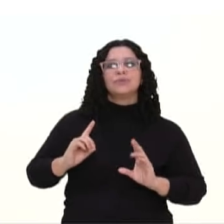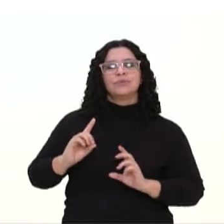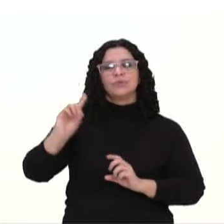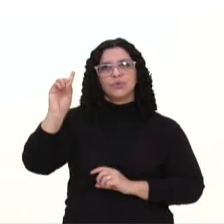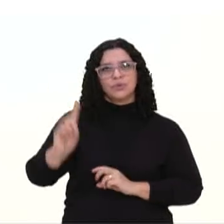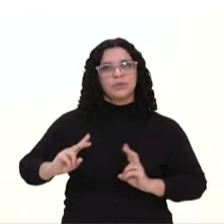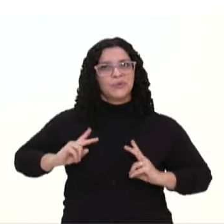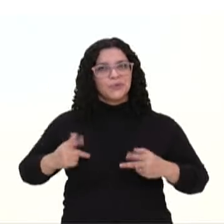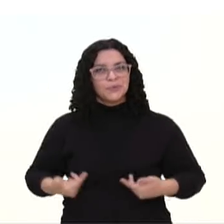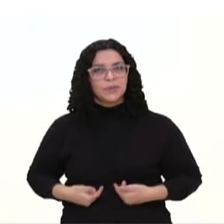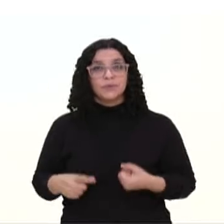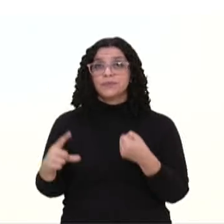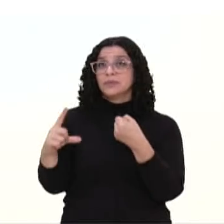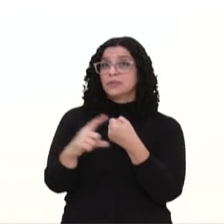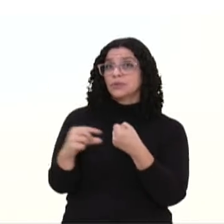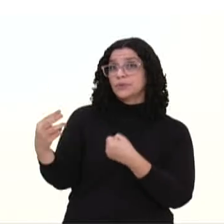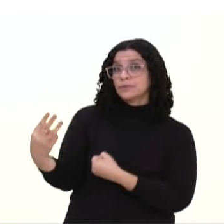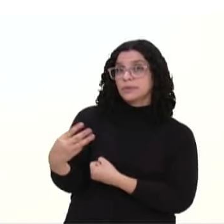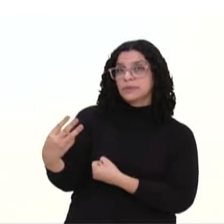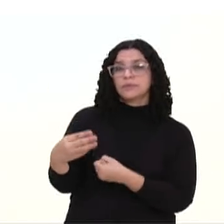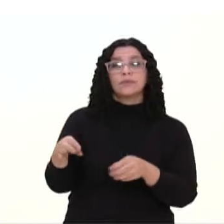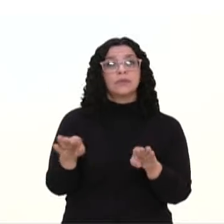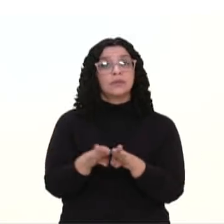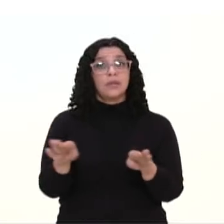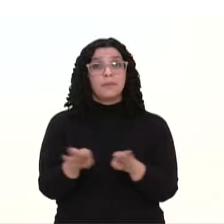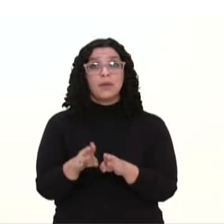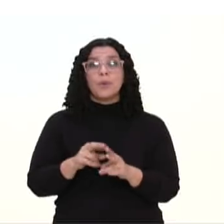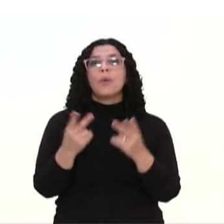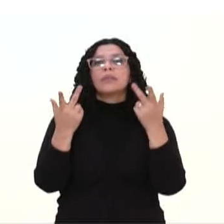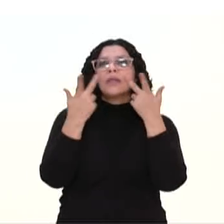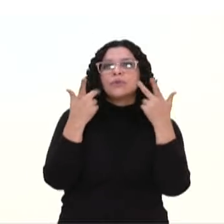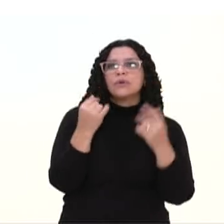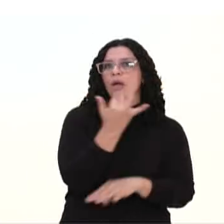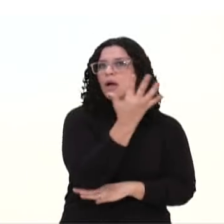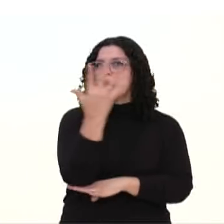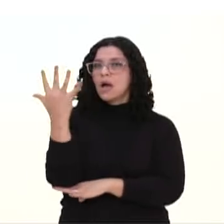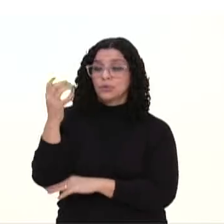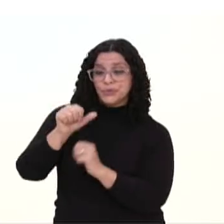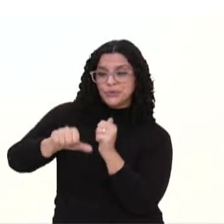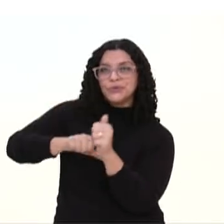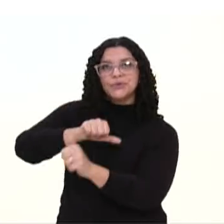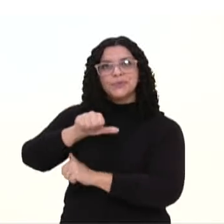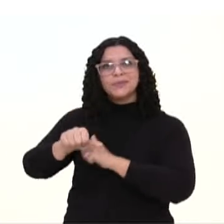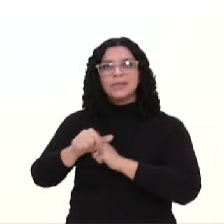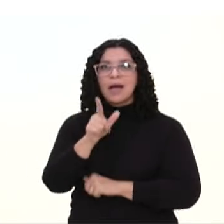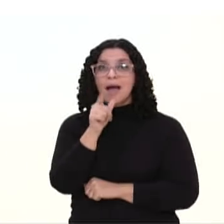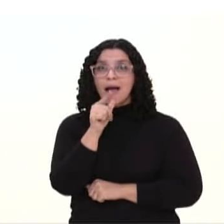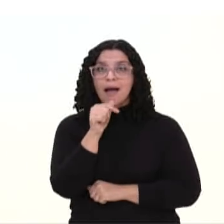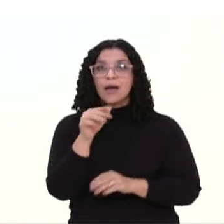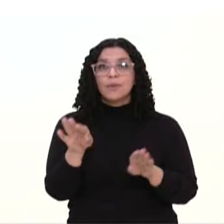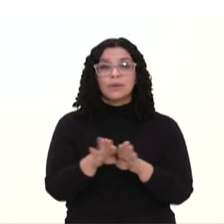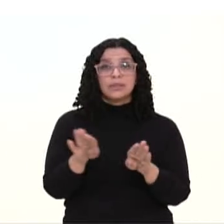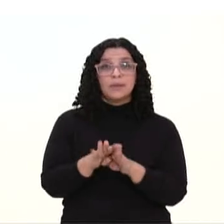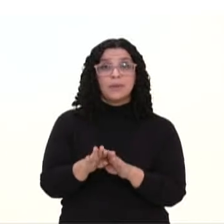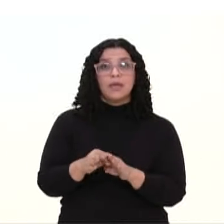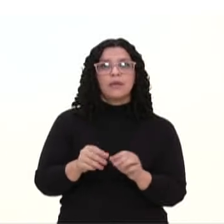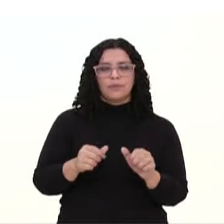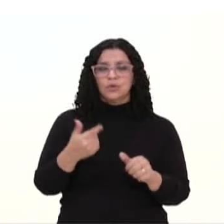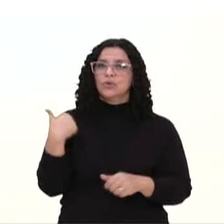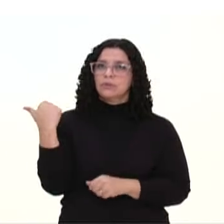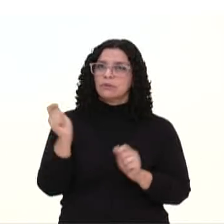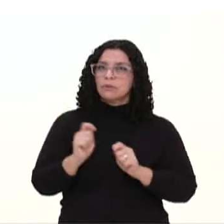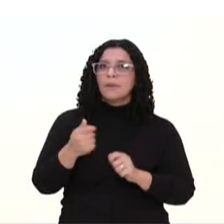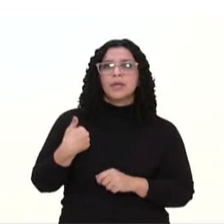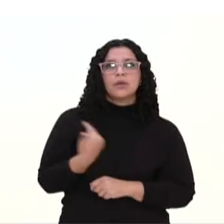Homem. Artigo 3º. Os recursos naturais de transformação da água em água potável